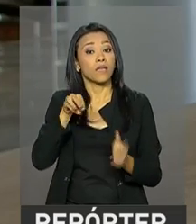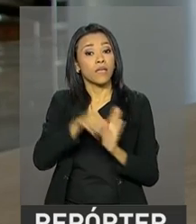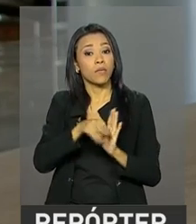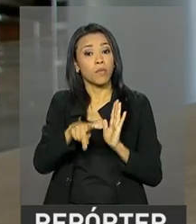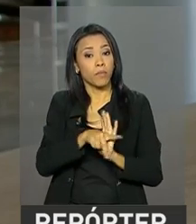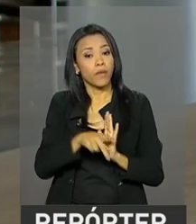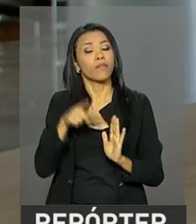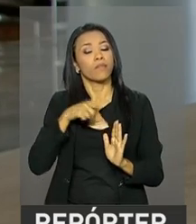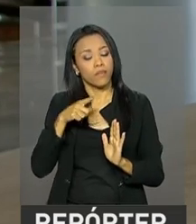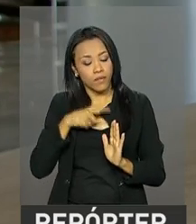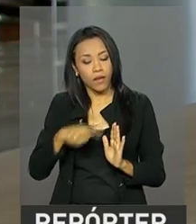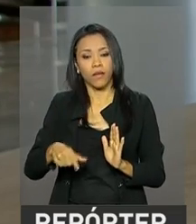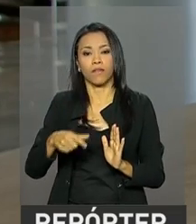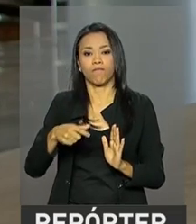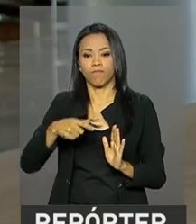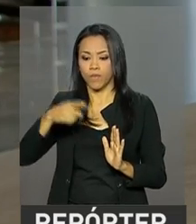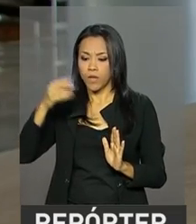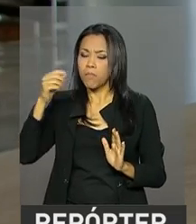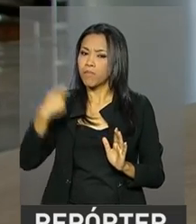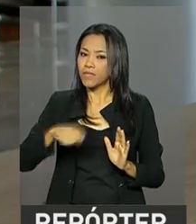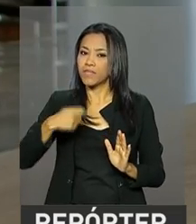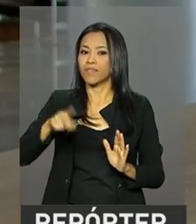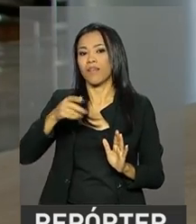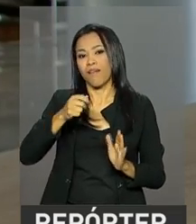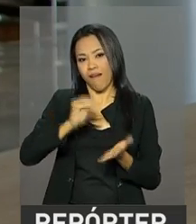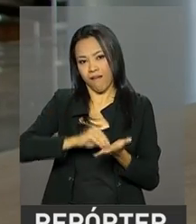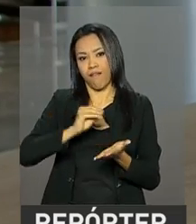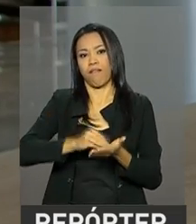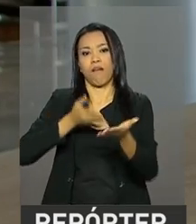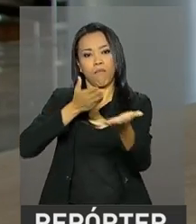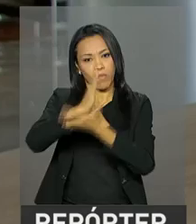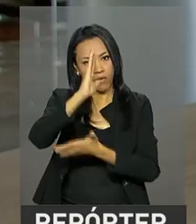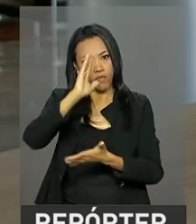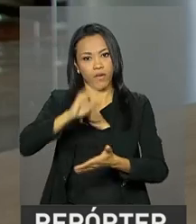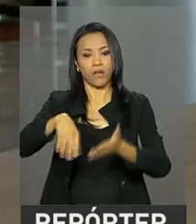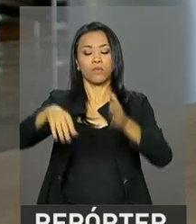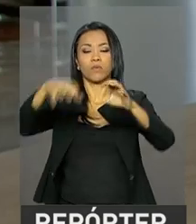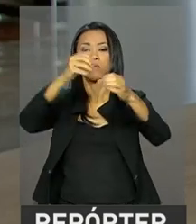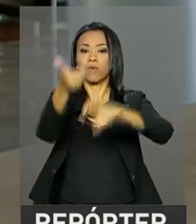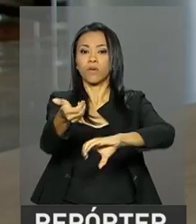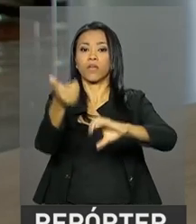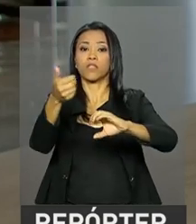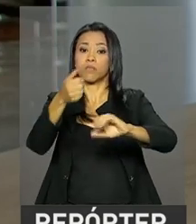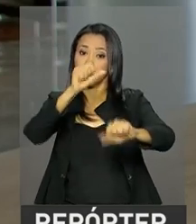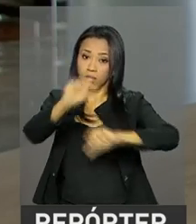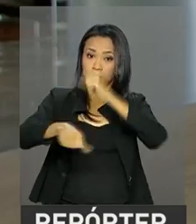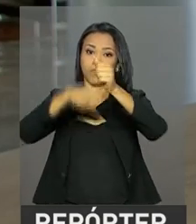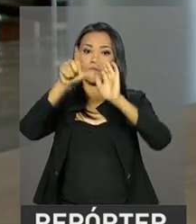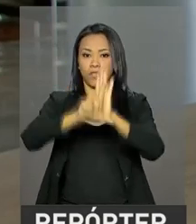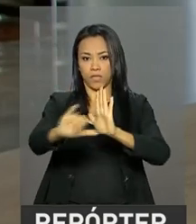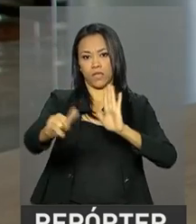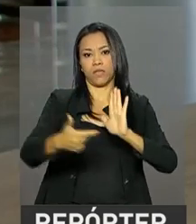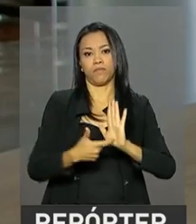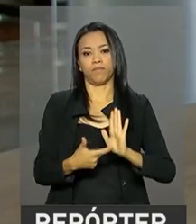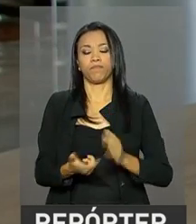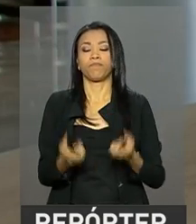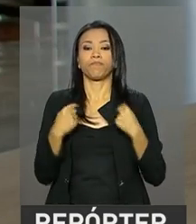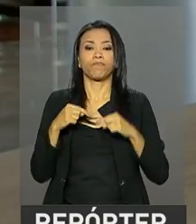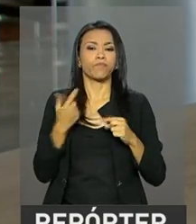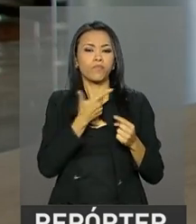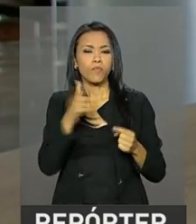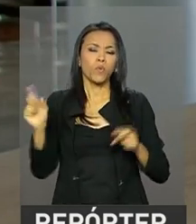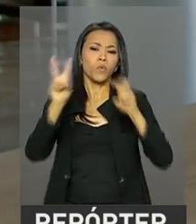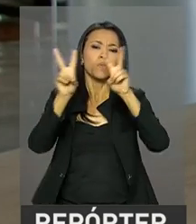efeito imediato mas precisa ser aprovado no congresso nacional para virar lei o goleiro mudando agora de assunto é